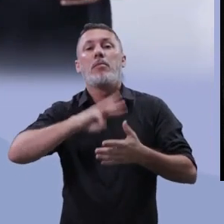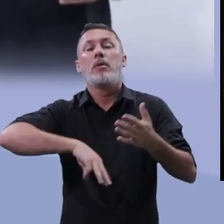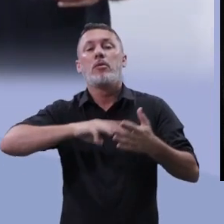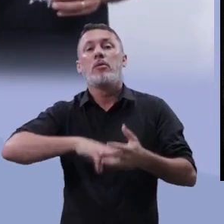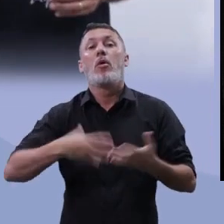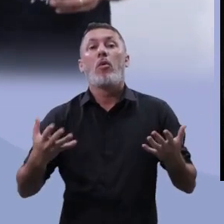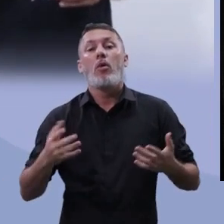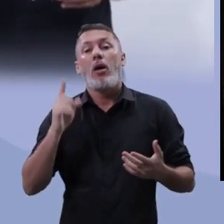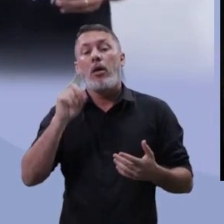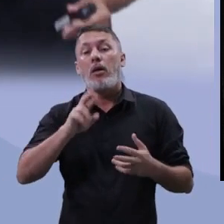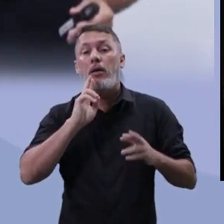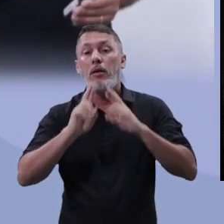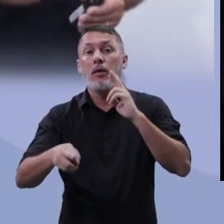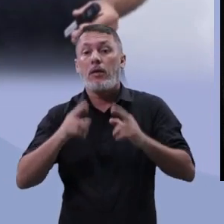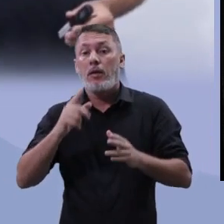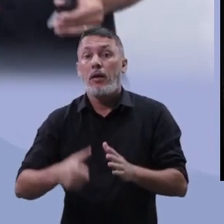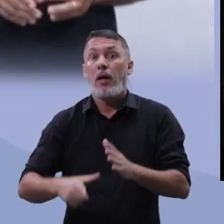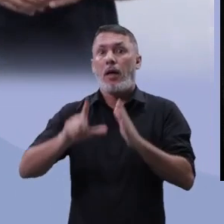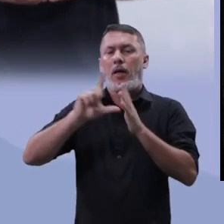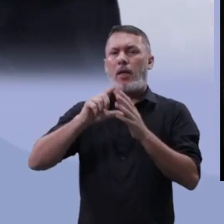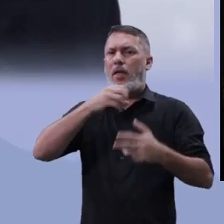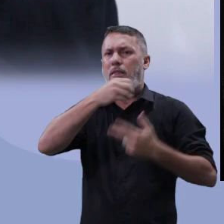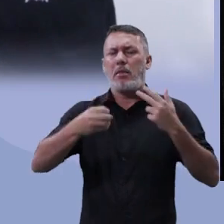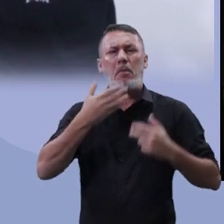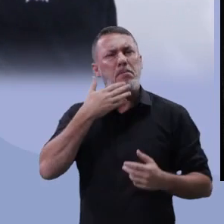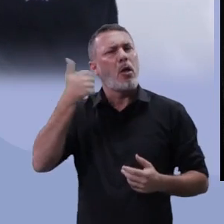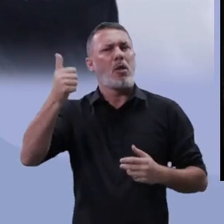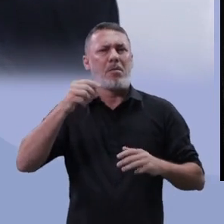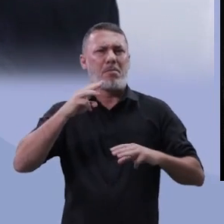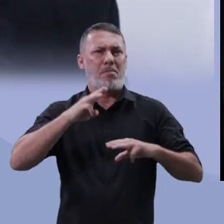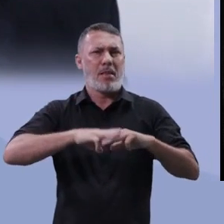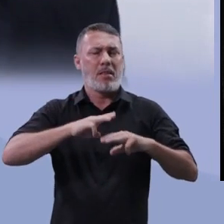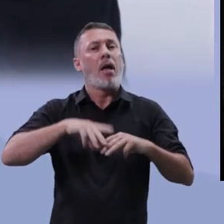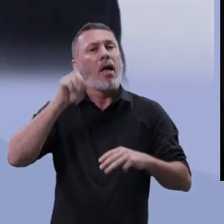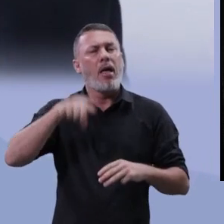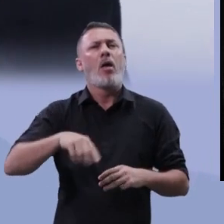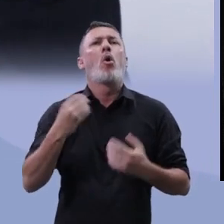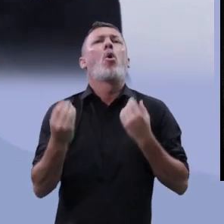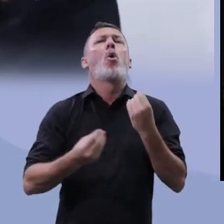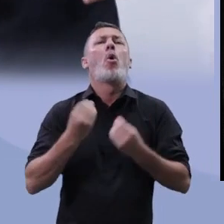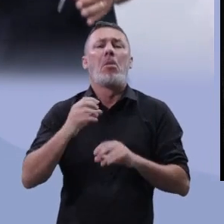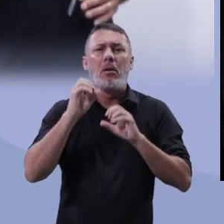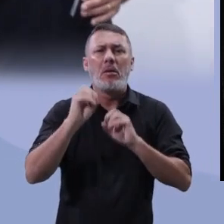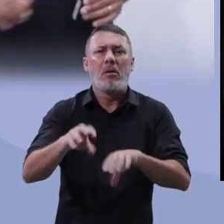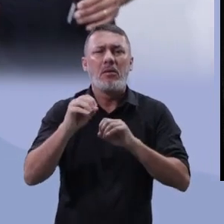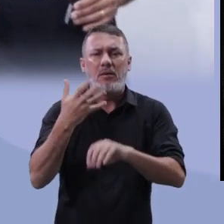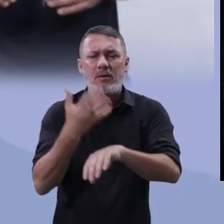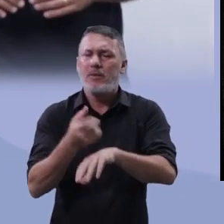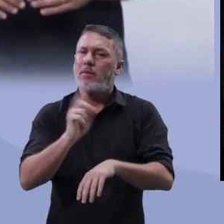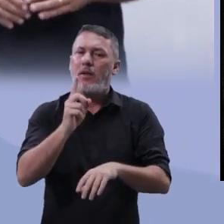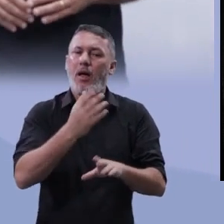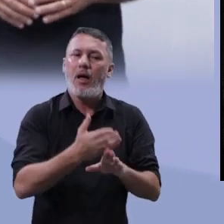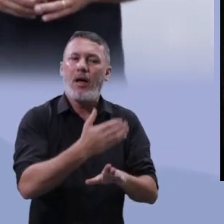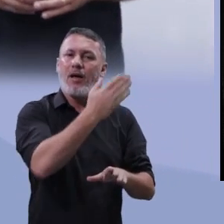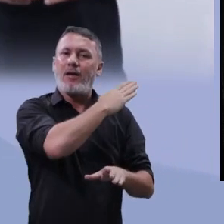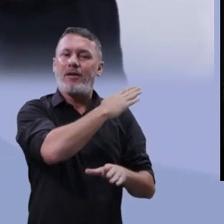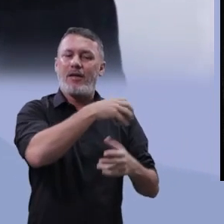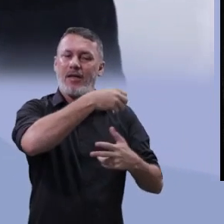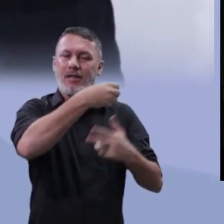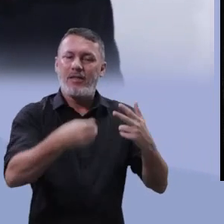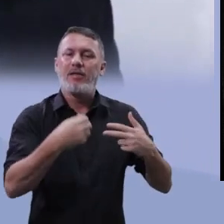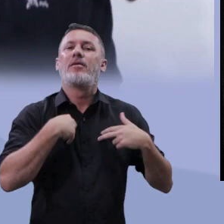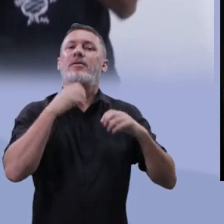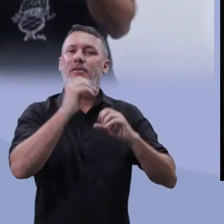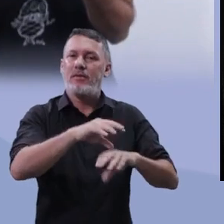aqui? A gente vai resolver questões anteriores do Enem. Melhor forma de estudar matemática para o Enem, resolvendo questões anteriores do Enem, e